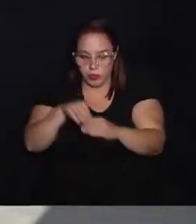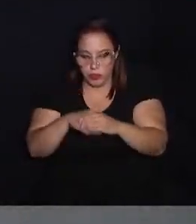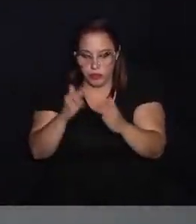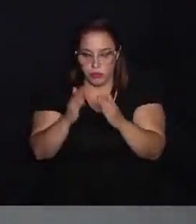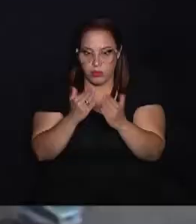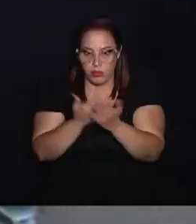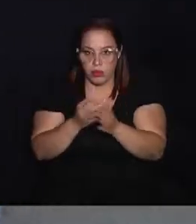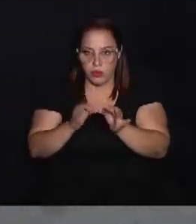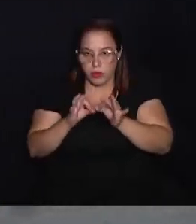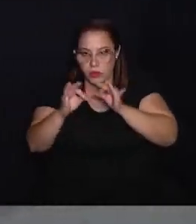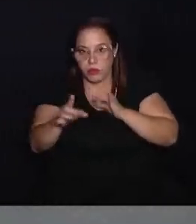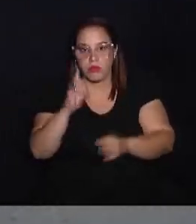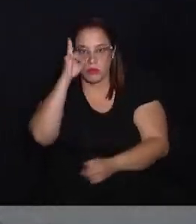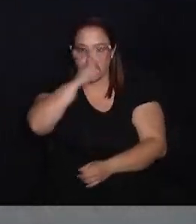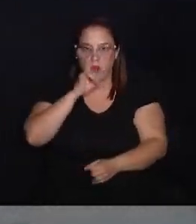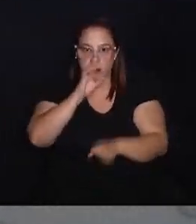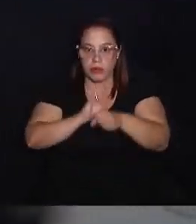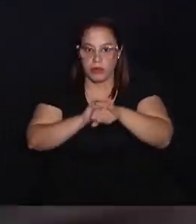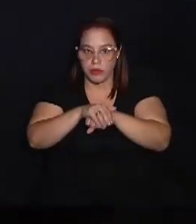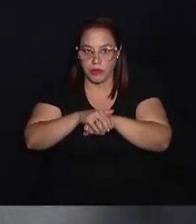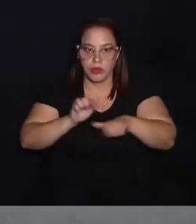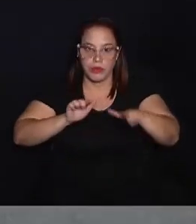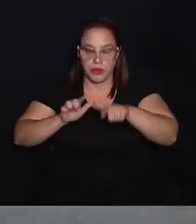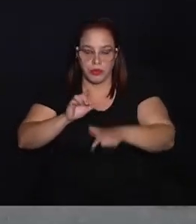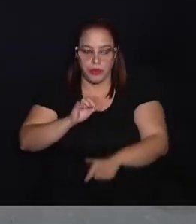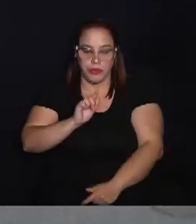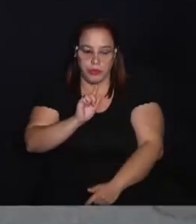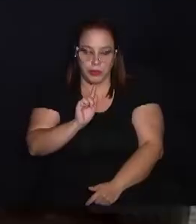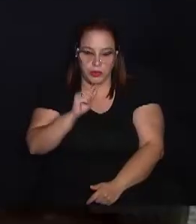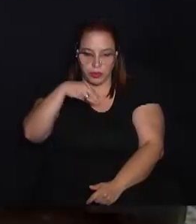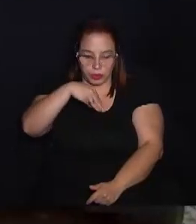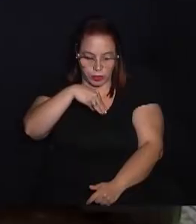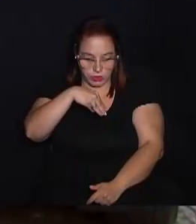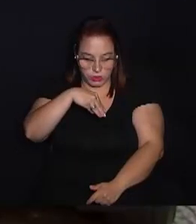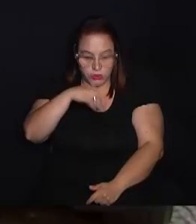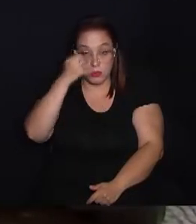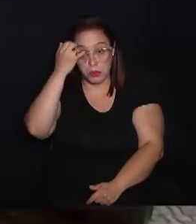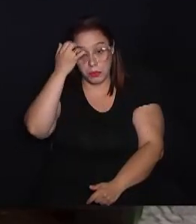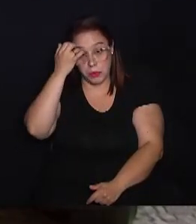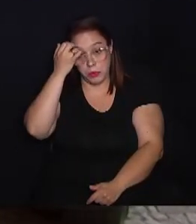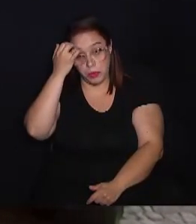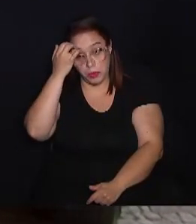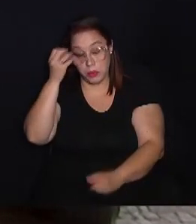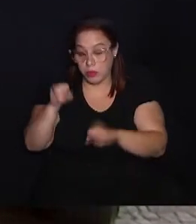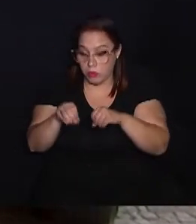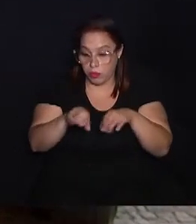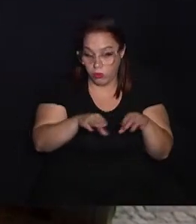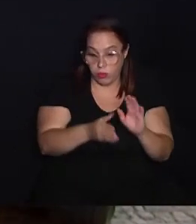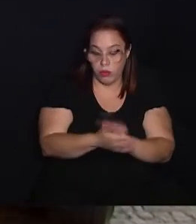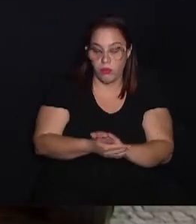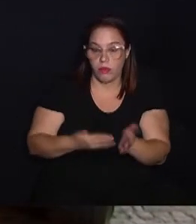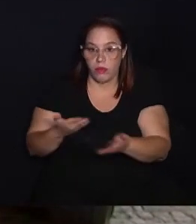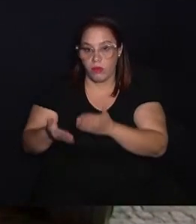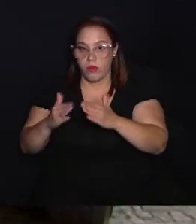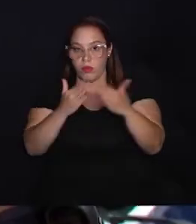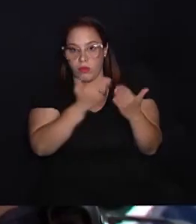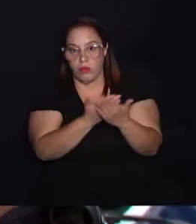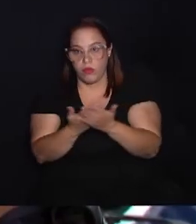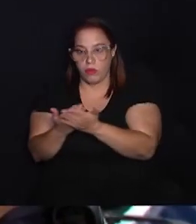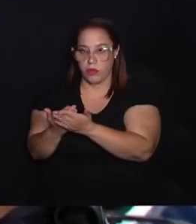E olha só, a Guarda Municipal e a Polícia Militar também fizeram um balanço sobre as eleições realizadas ontem aqui